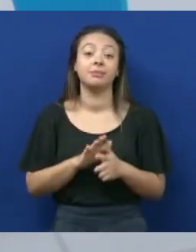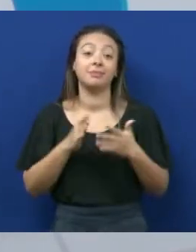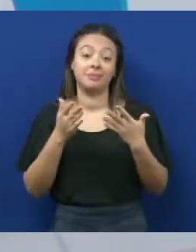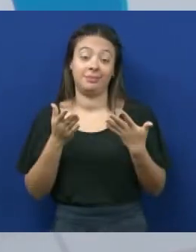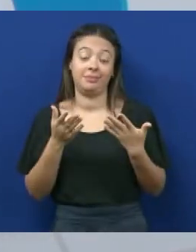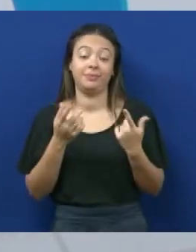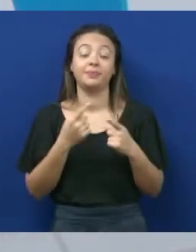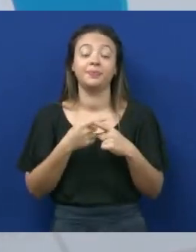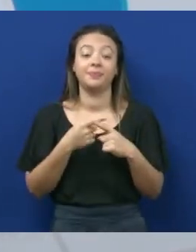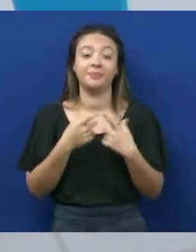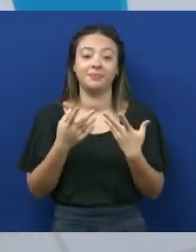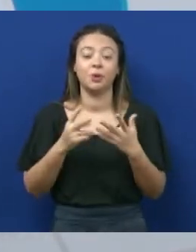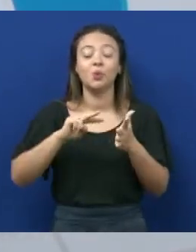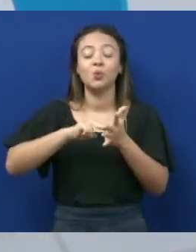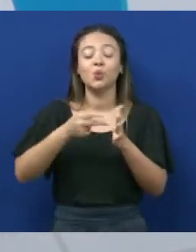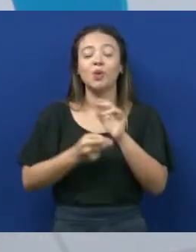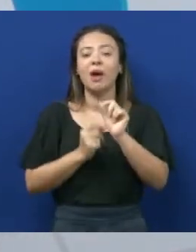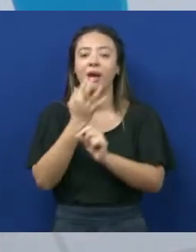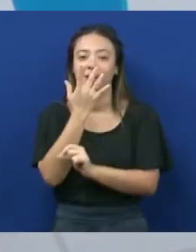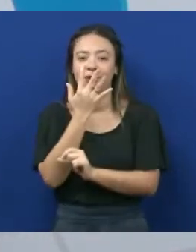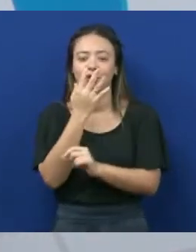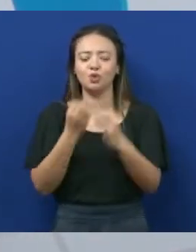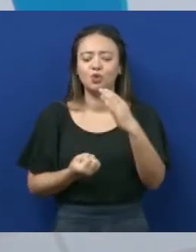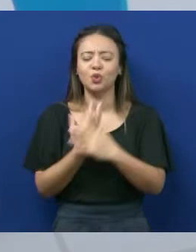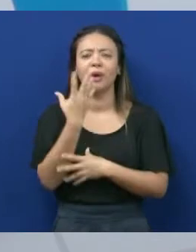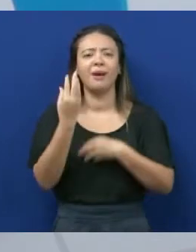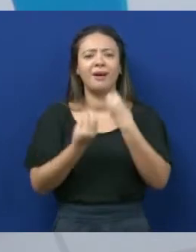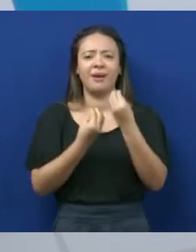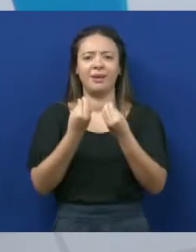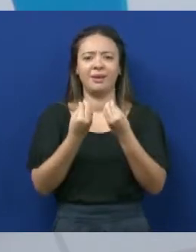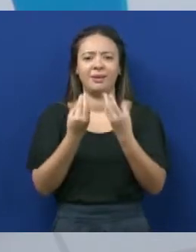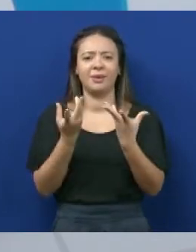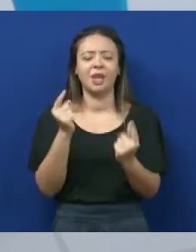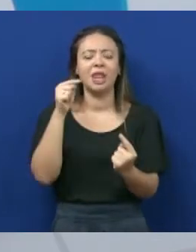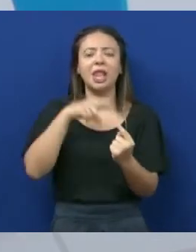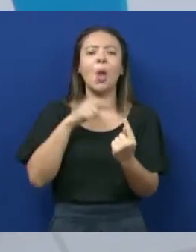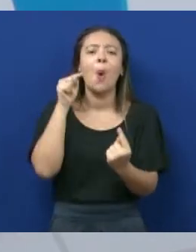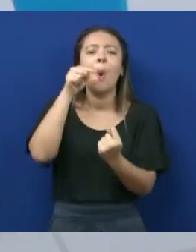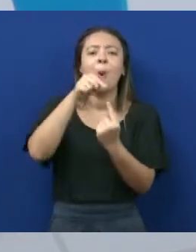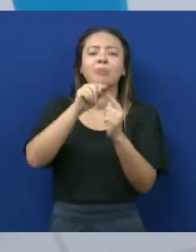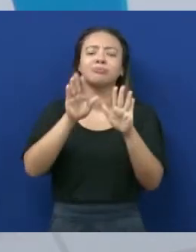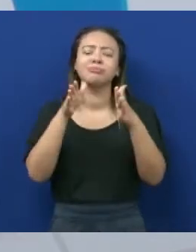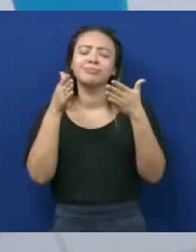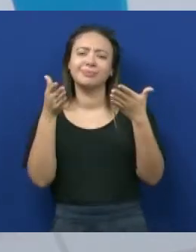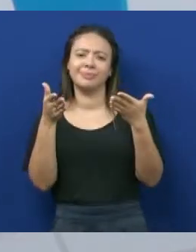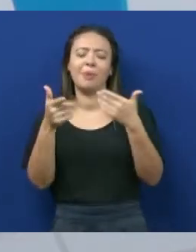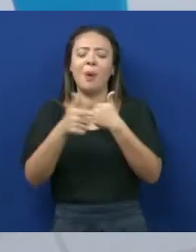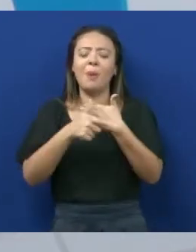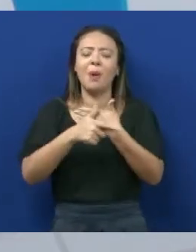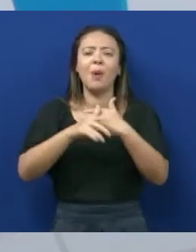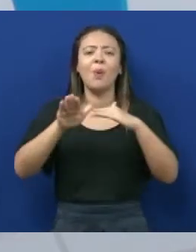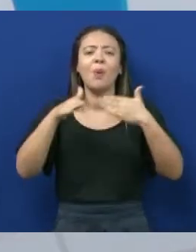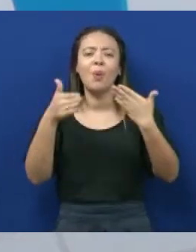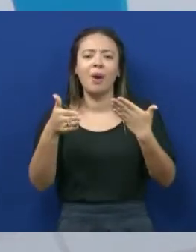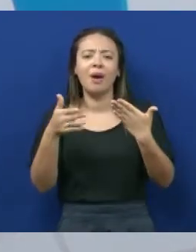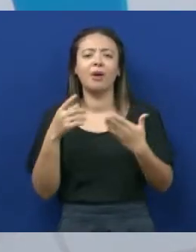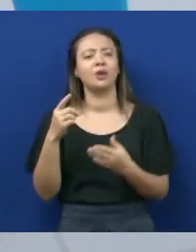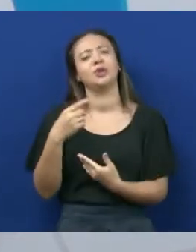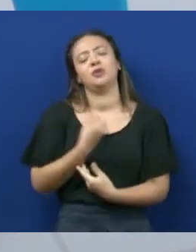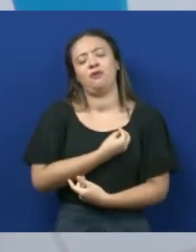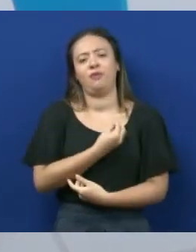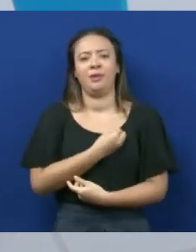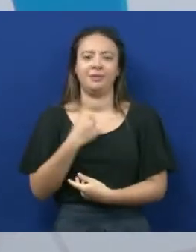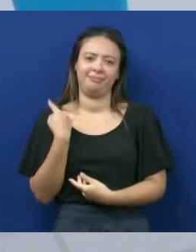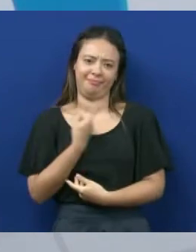isso? O que são as cores? De onde elas vieram? Para que elas servem? Qual é a sua serventia no nosso dia a dia? Vamos entender